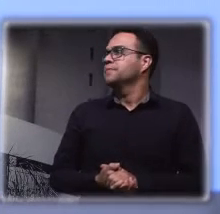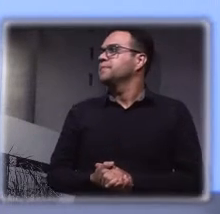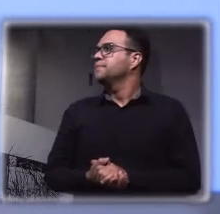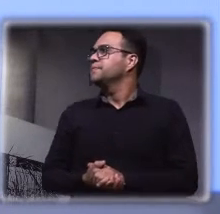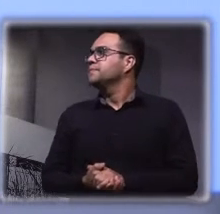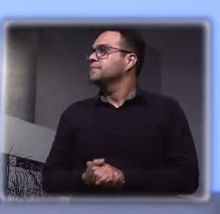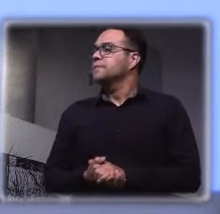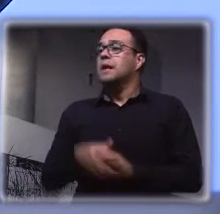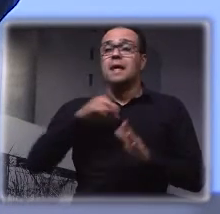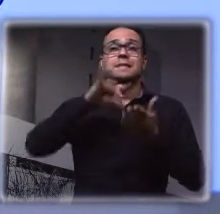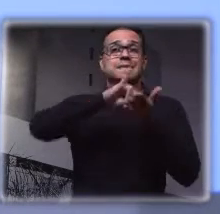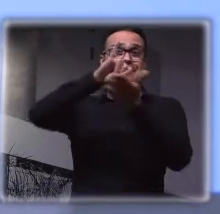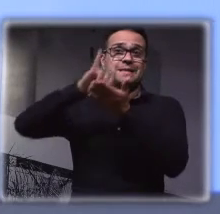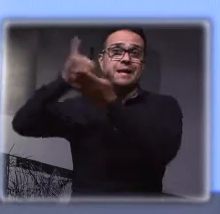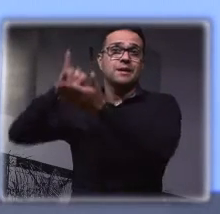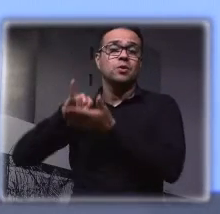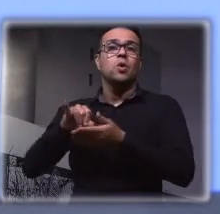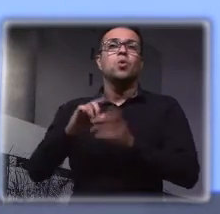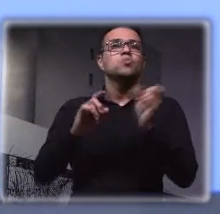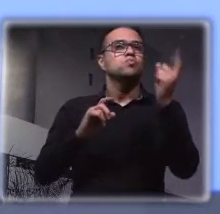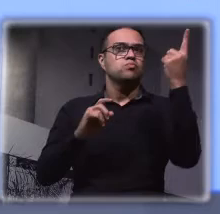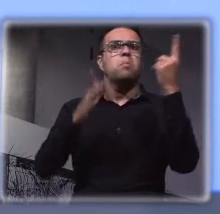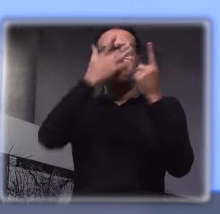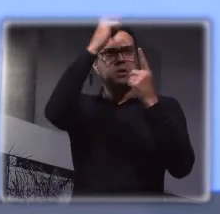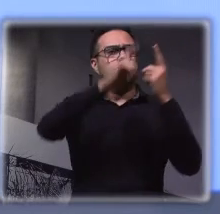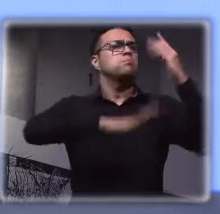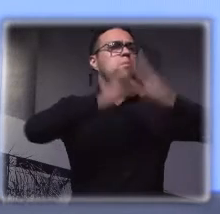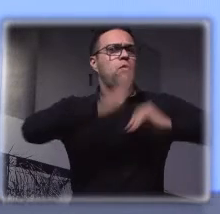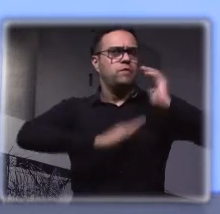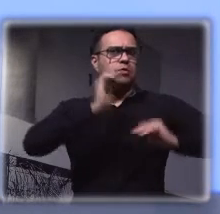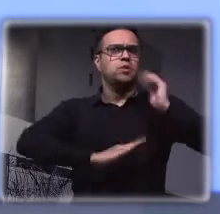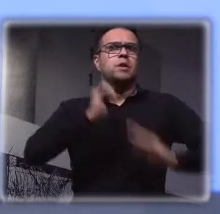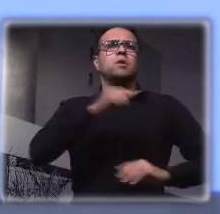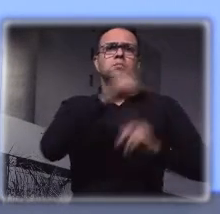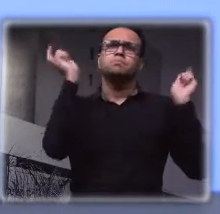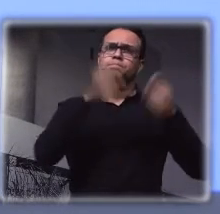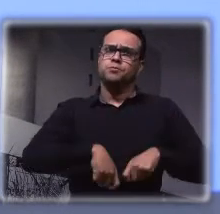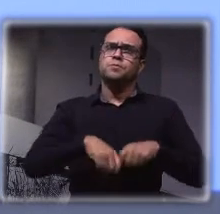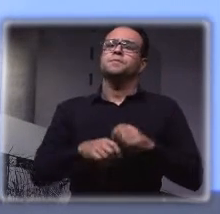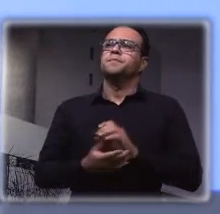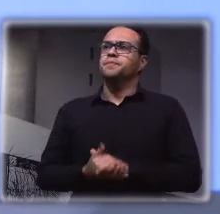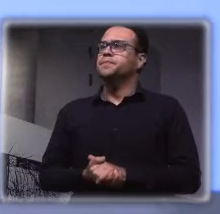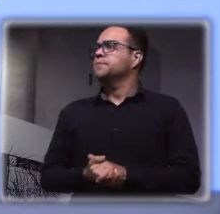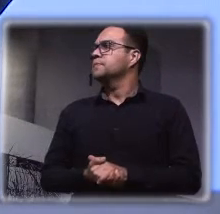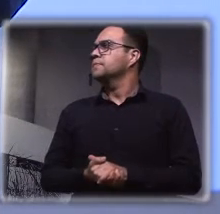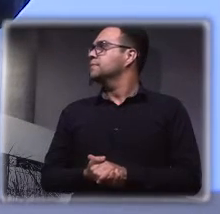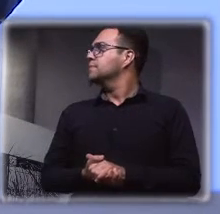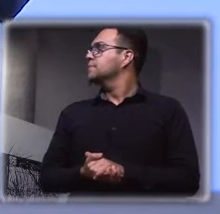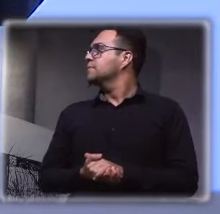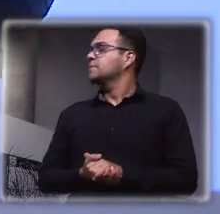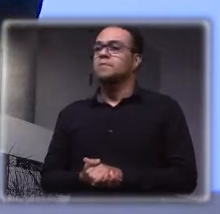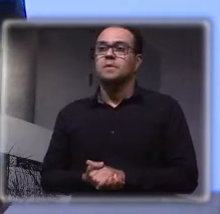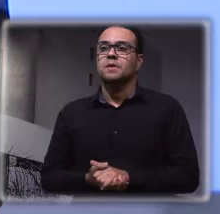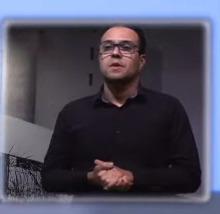Justiça Restaurativa, um facilitador treinado, muito bem capacitado pelo Júlio, vai